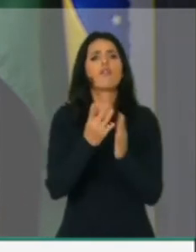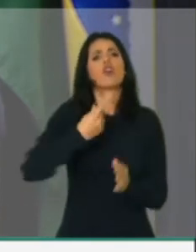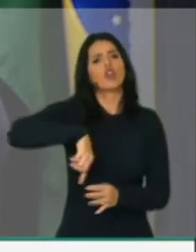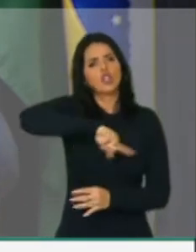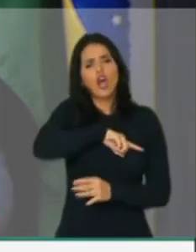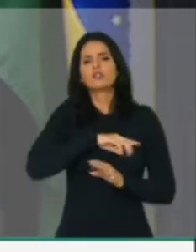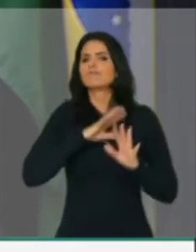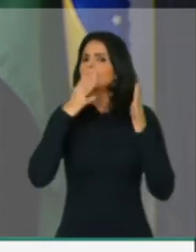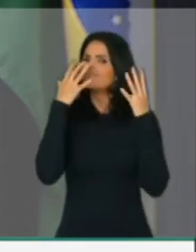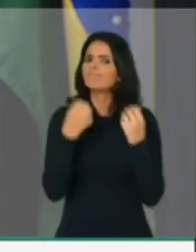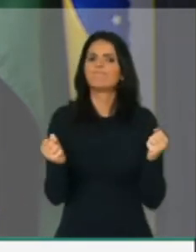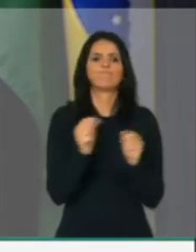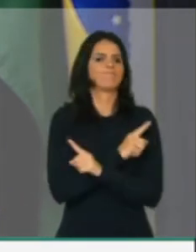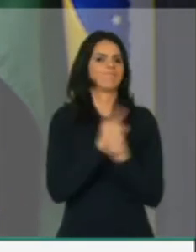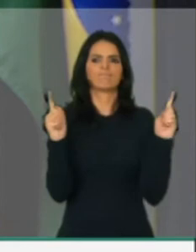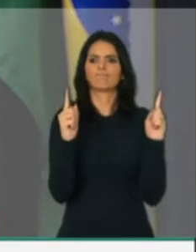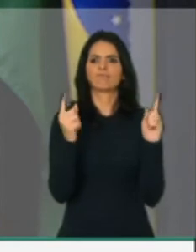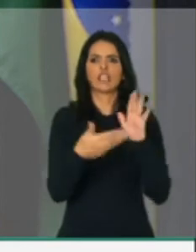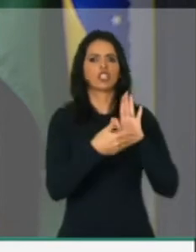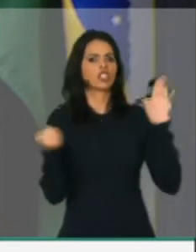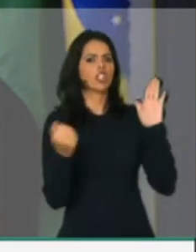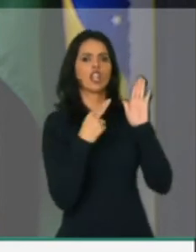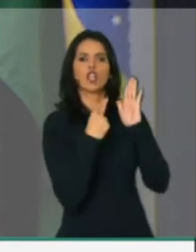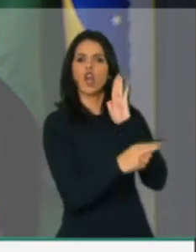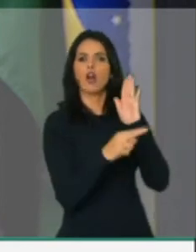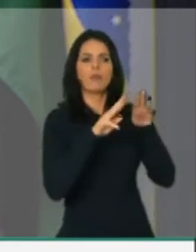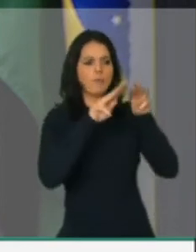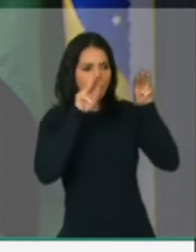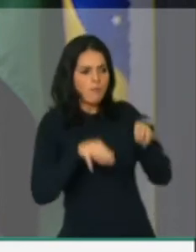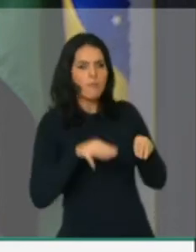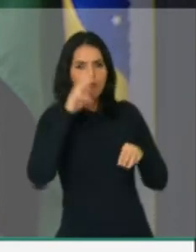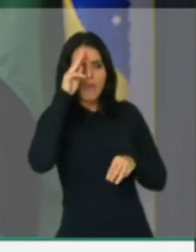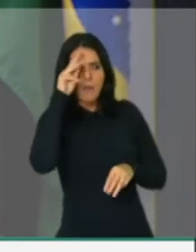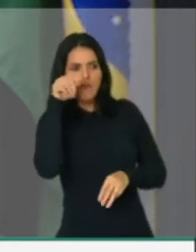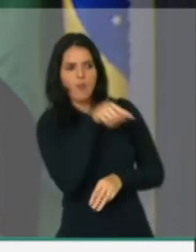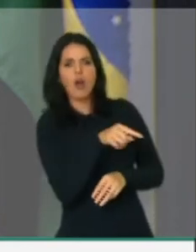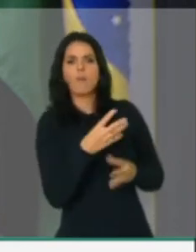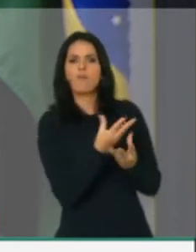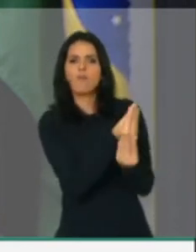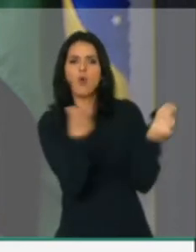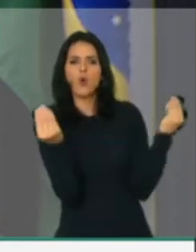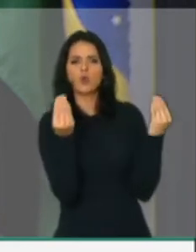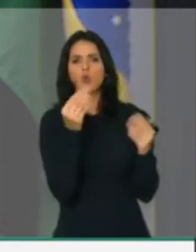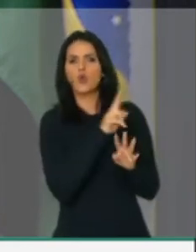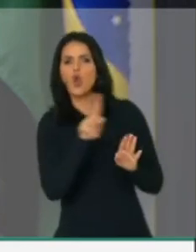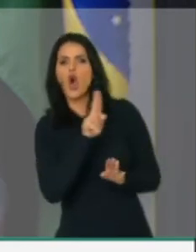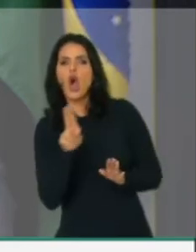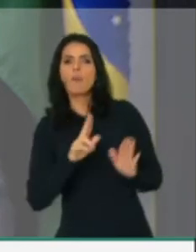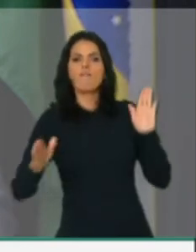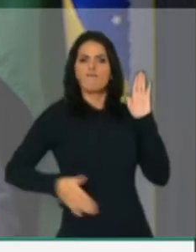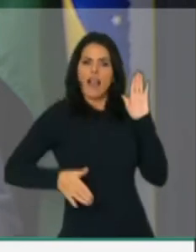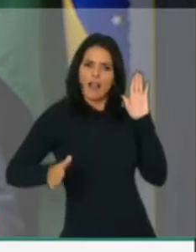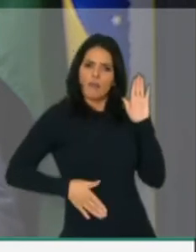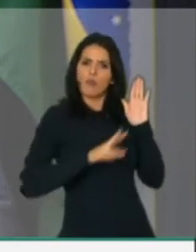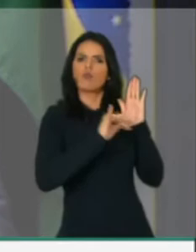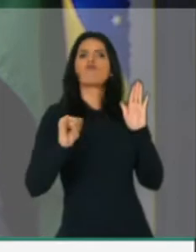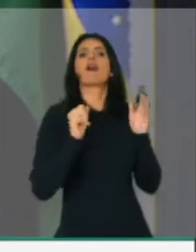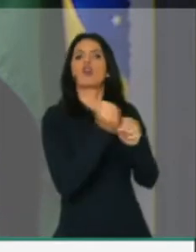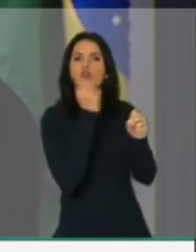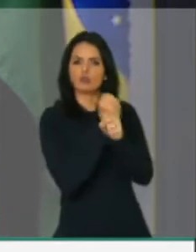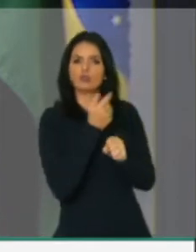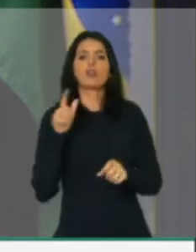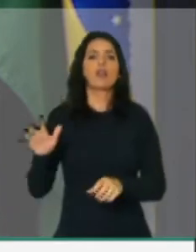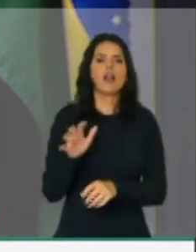não Justiça o nome dele é retire desse Memorial que tem um monte de vagabundo lá que está sendo feito